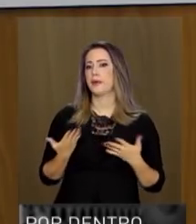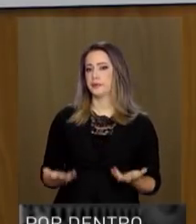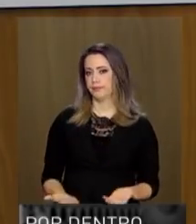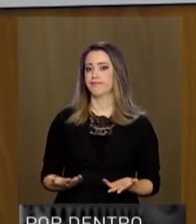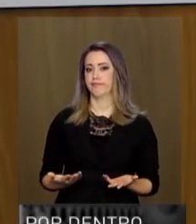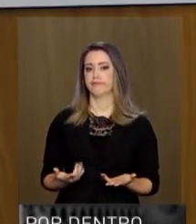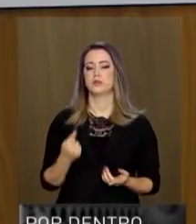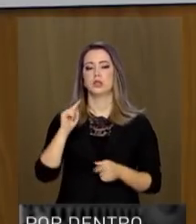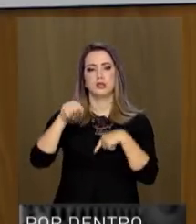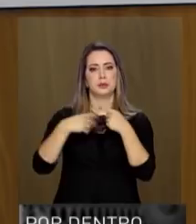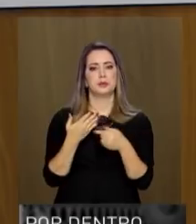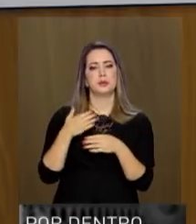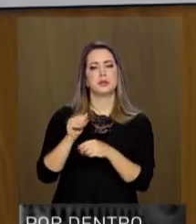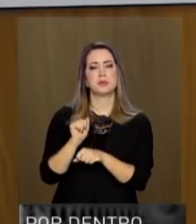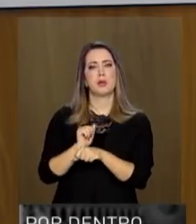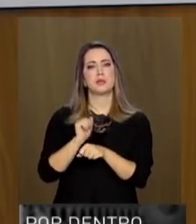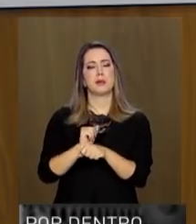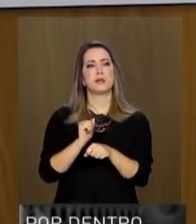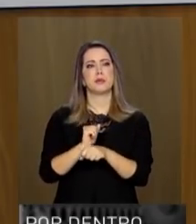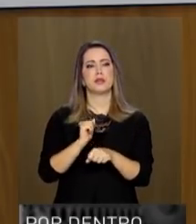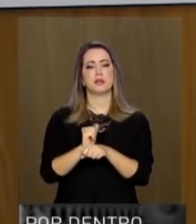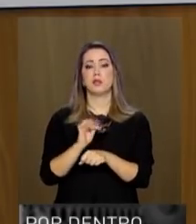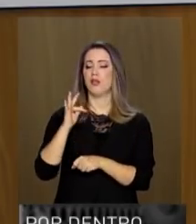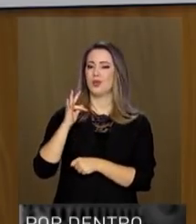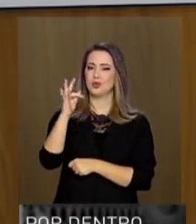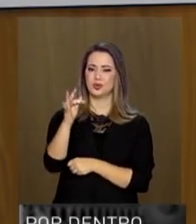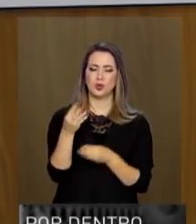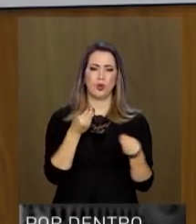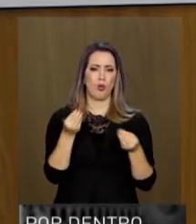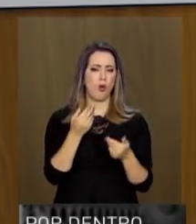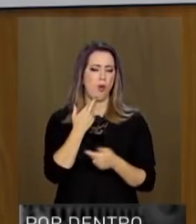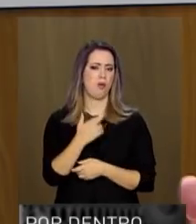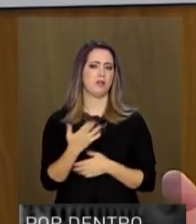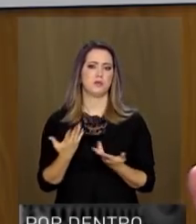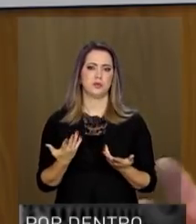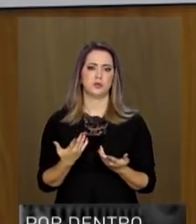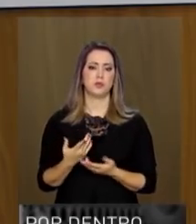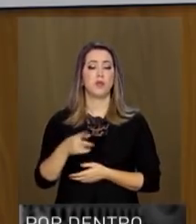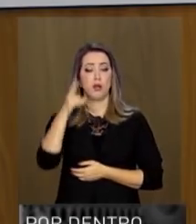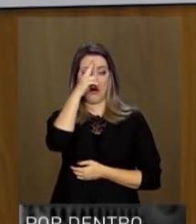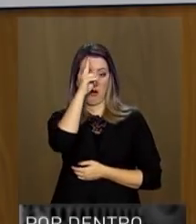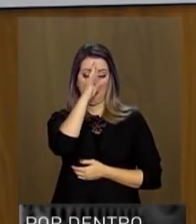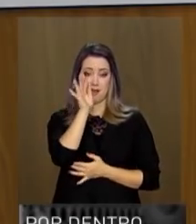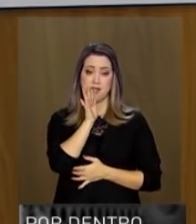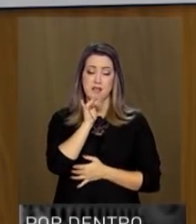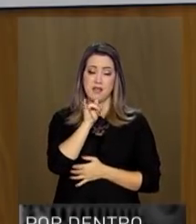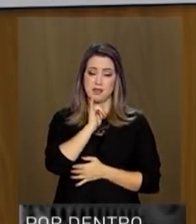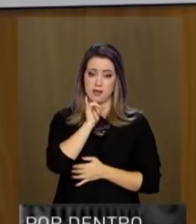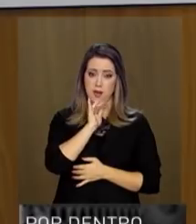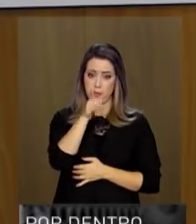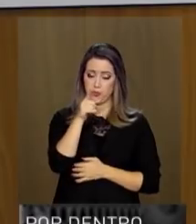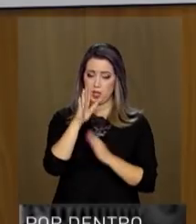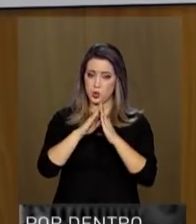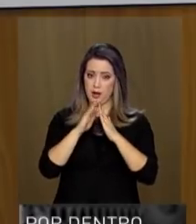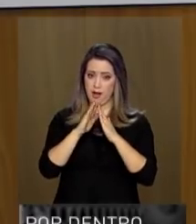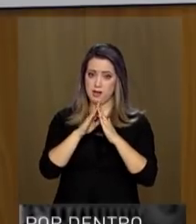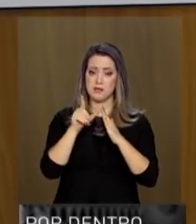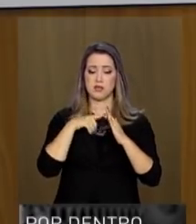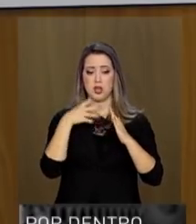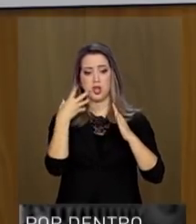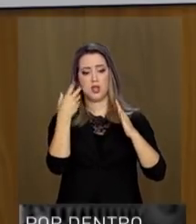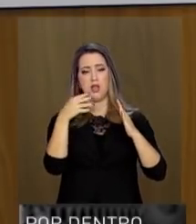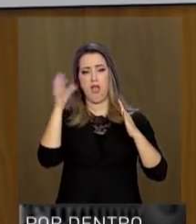que deixou de ser feito no passado é muito mais forte. Então, só lembrando o problema da infiltração que existe em uma casa. Se sua casa está infiltrada, tem